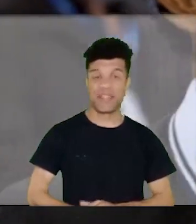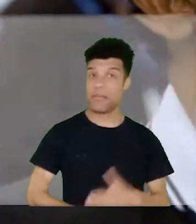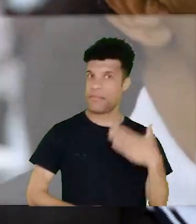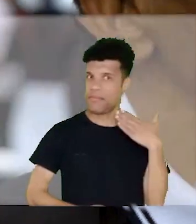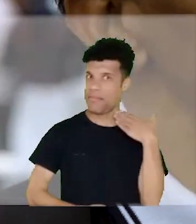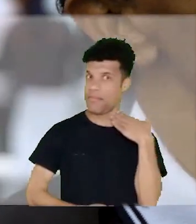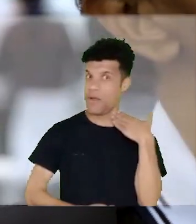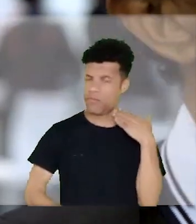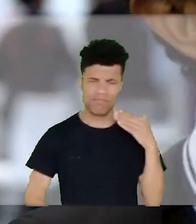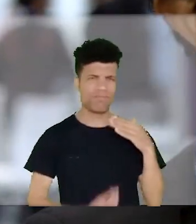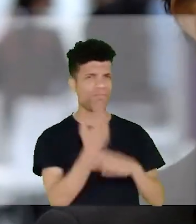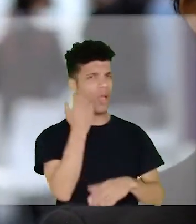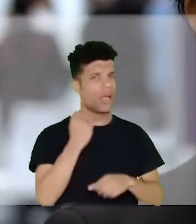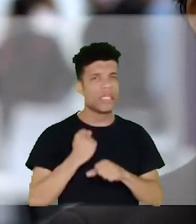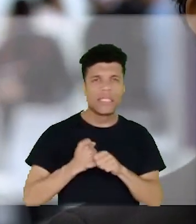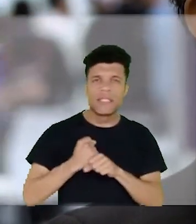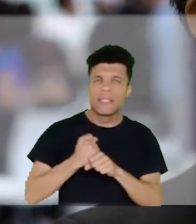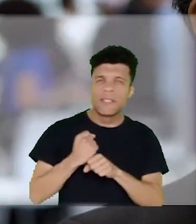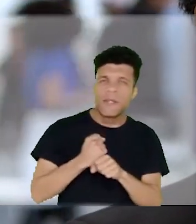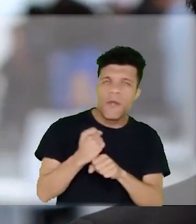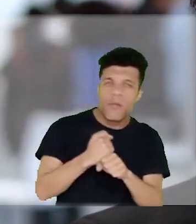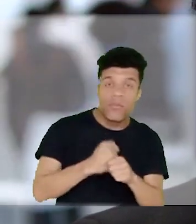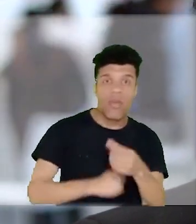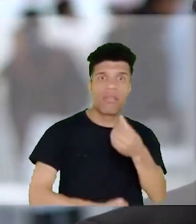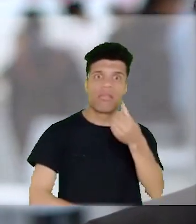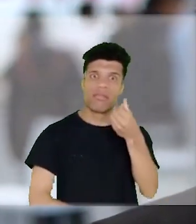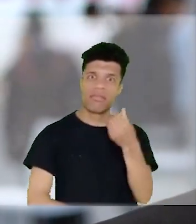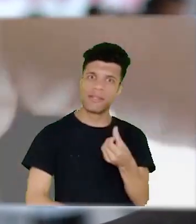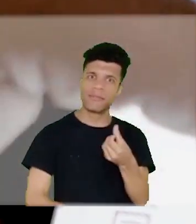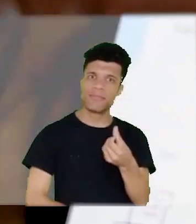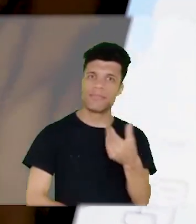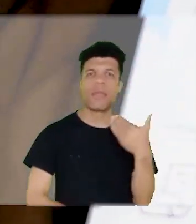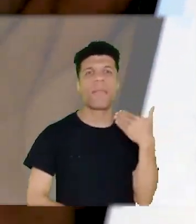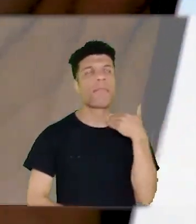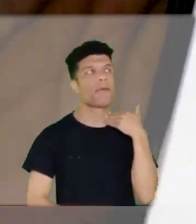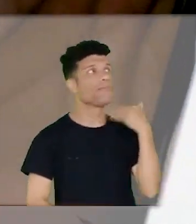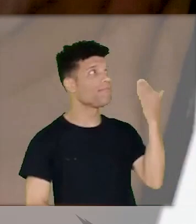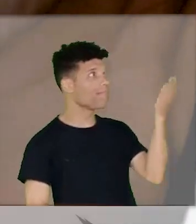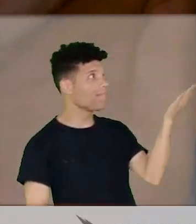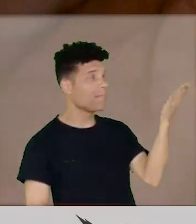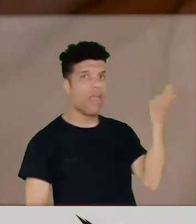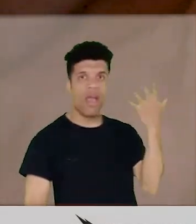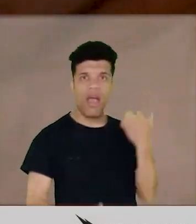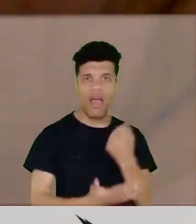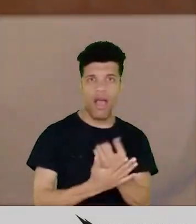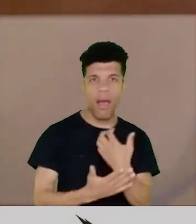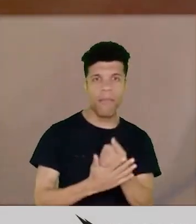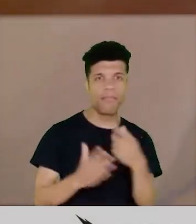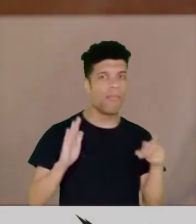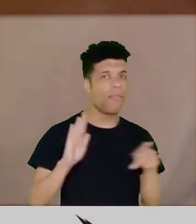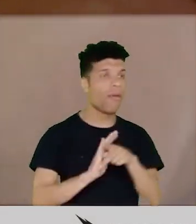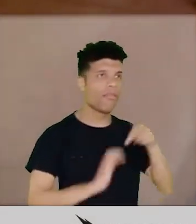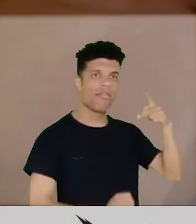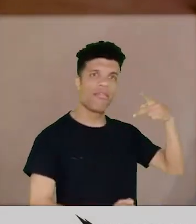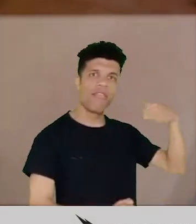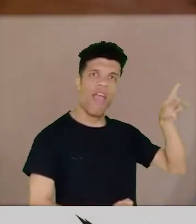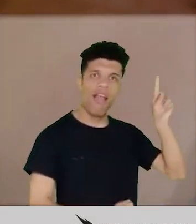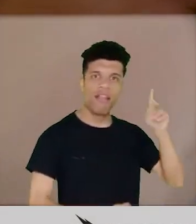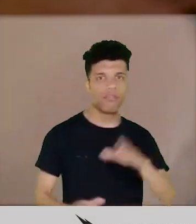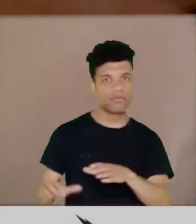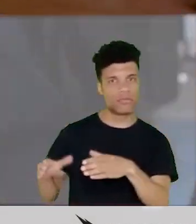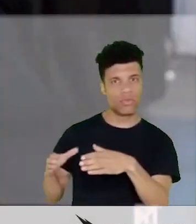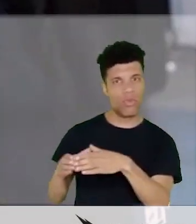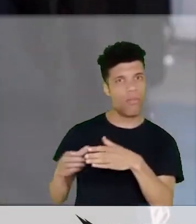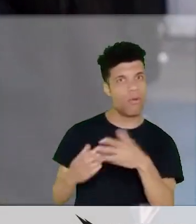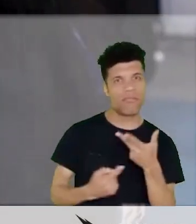Há 6 anos no mercado, a iCenTeams é a melhor opção para você premiar a sua equipe. Temos um aplicativo que permite que você premie a sua equipe